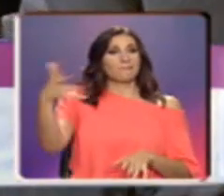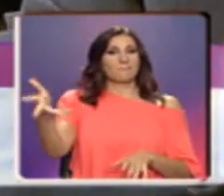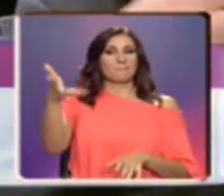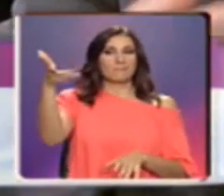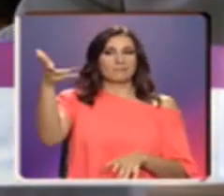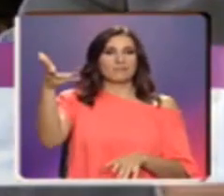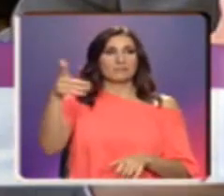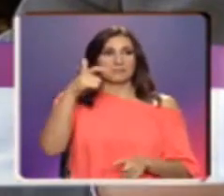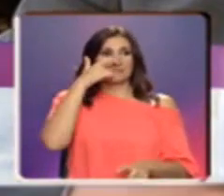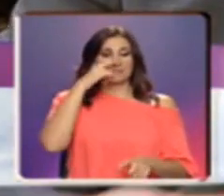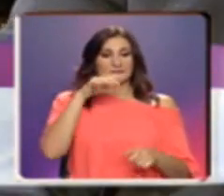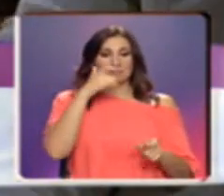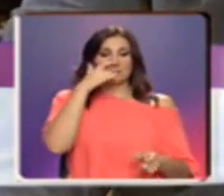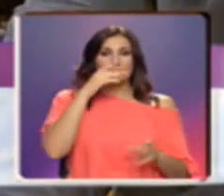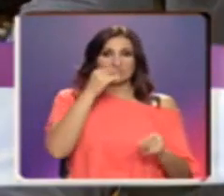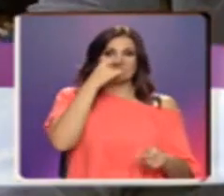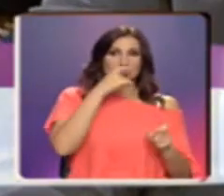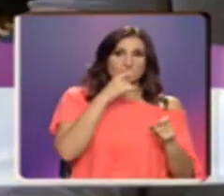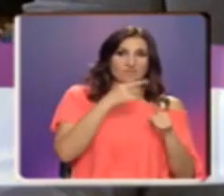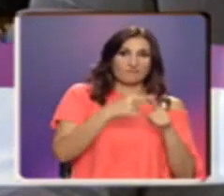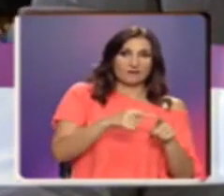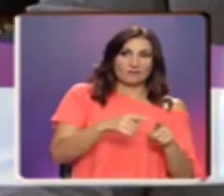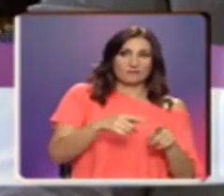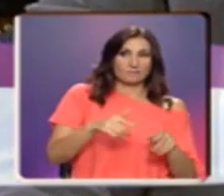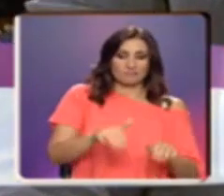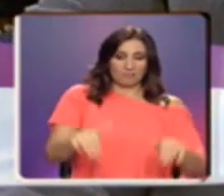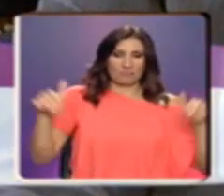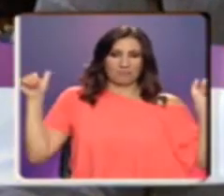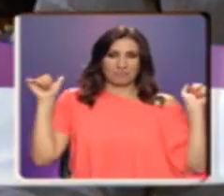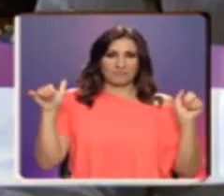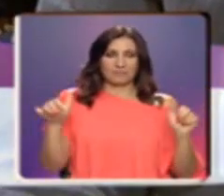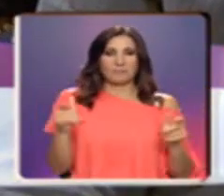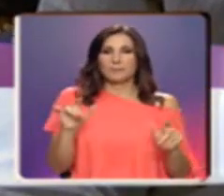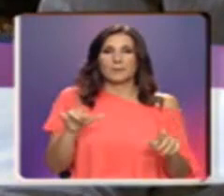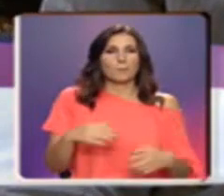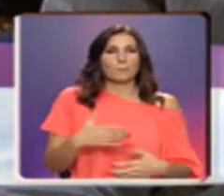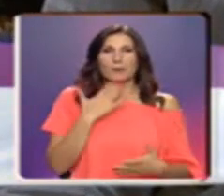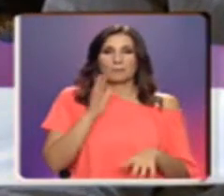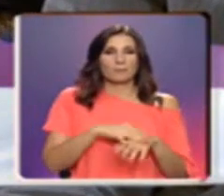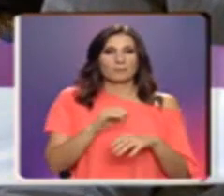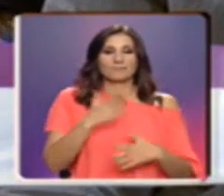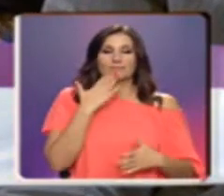fez afastar muita gente do próprio clube, mas não é essa sensação de poder,